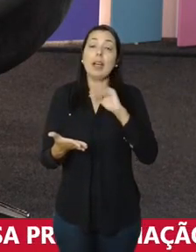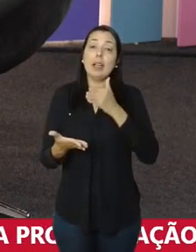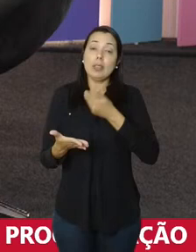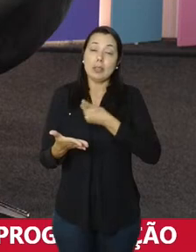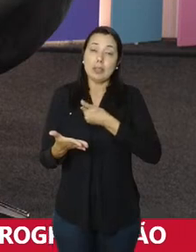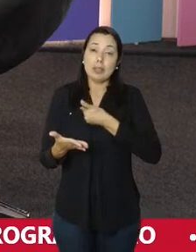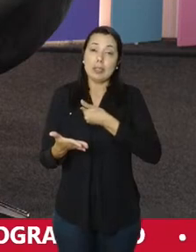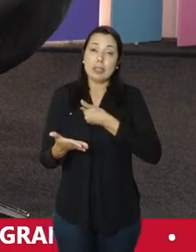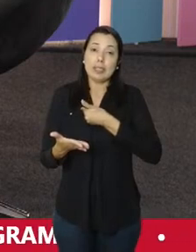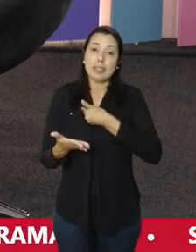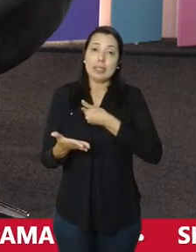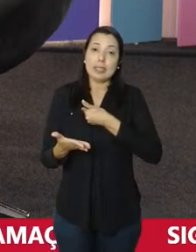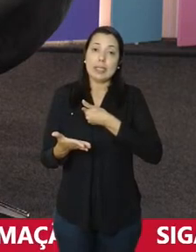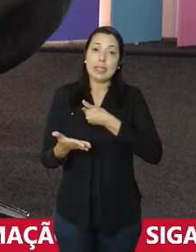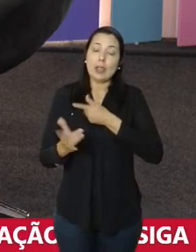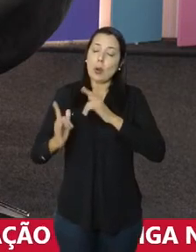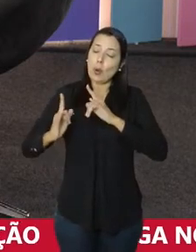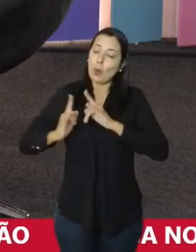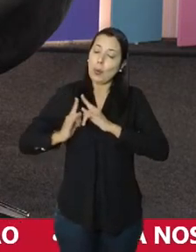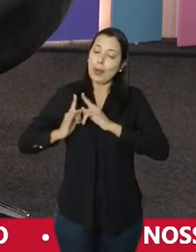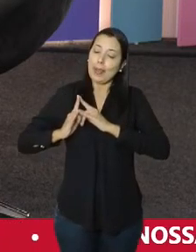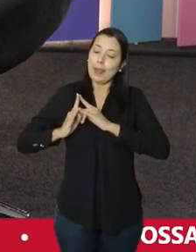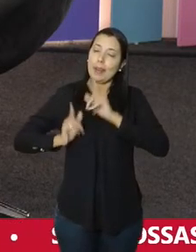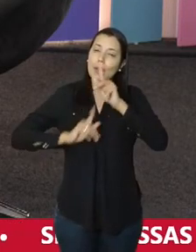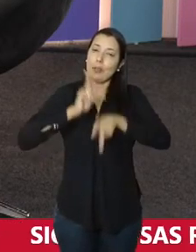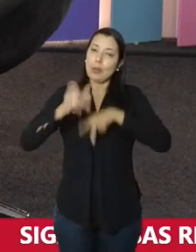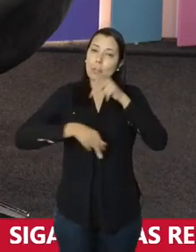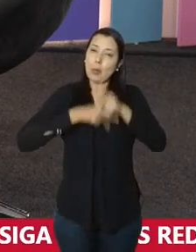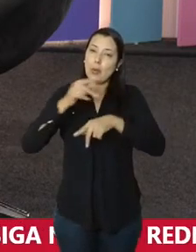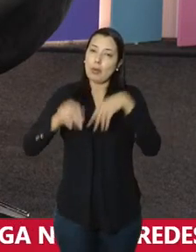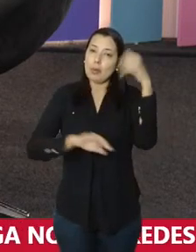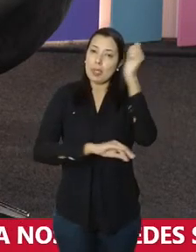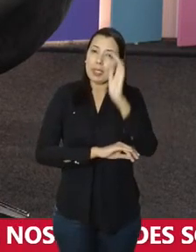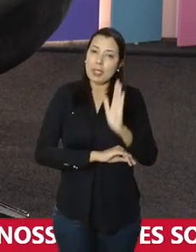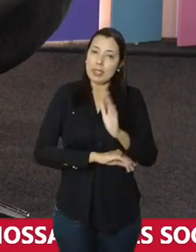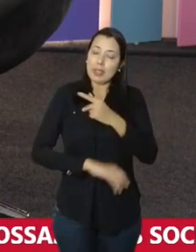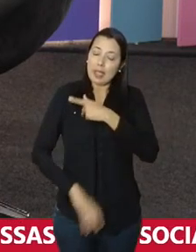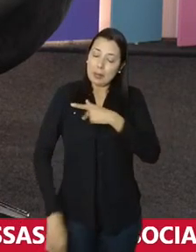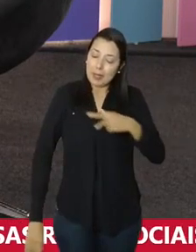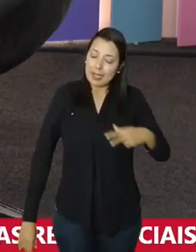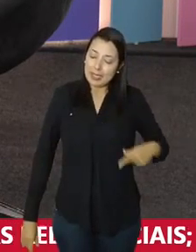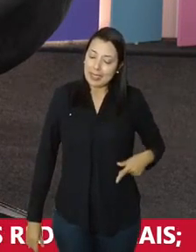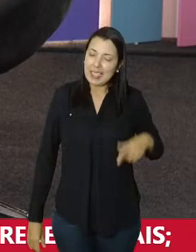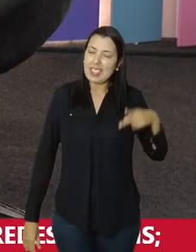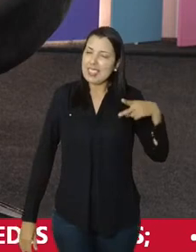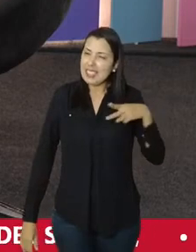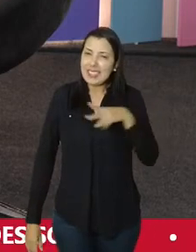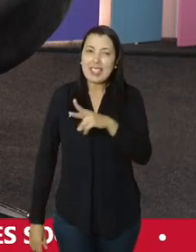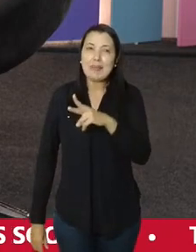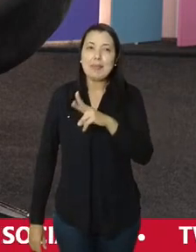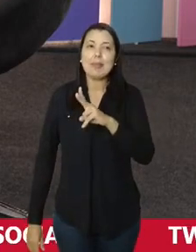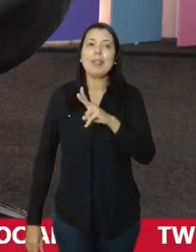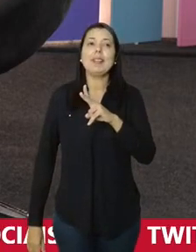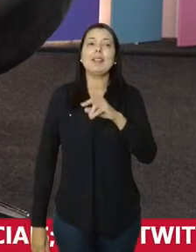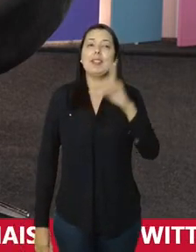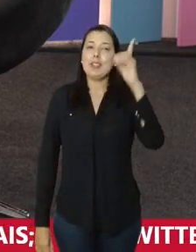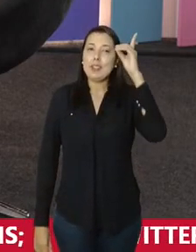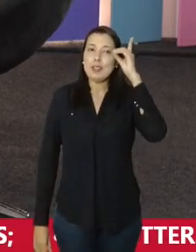nossa querida guerreira do povo brasileiro, a presidenta, sempre presidenta, Dilma